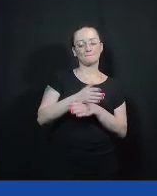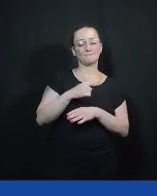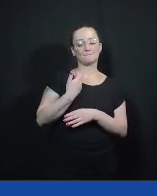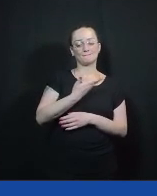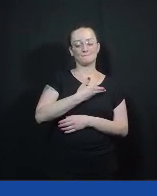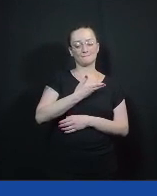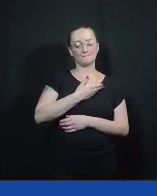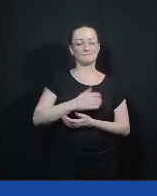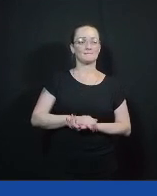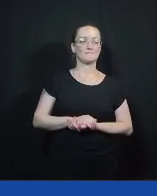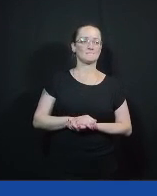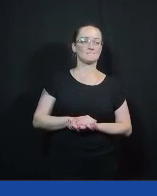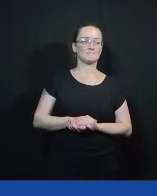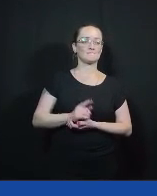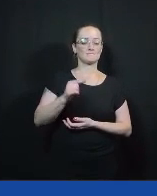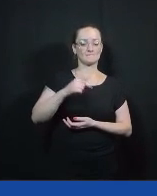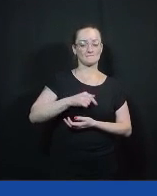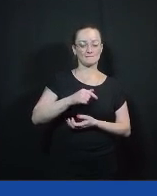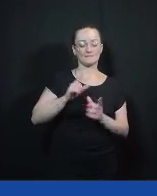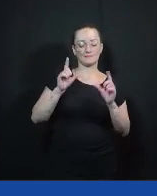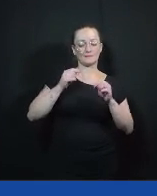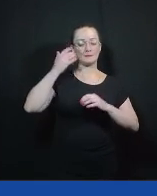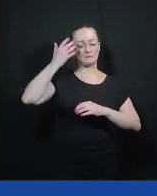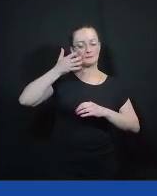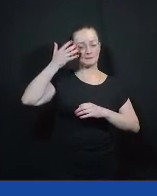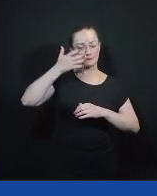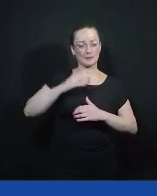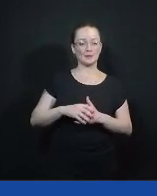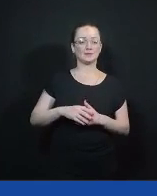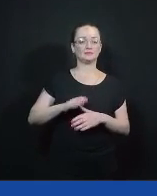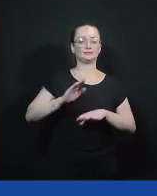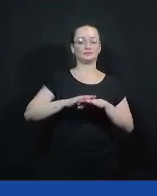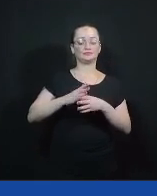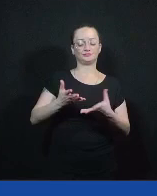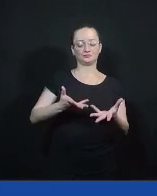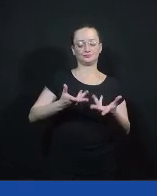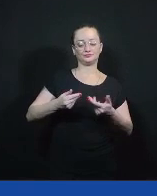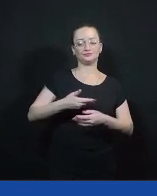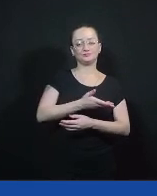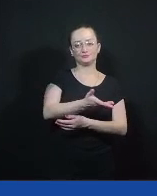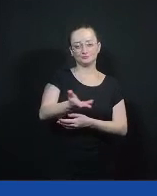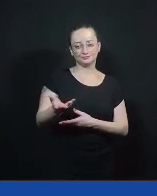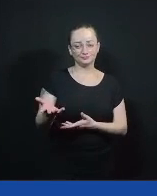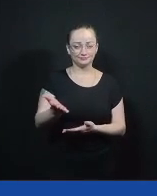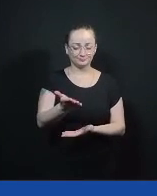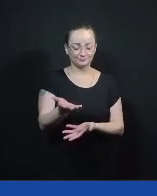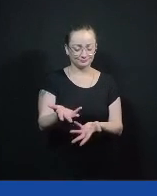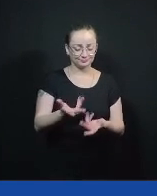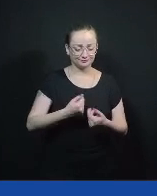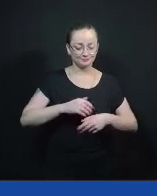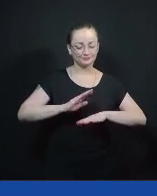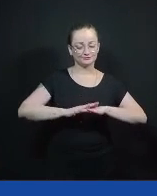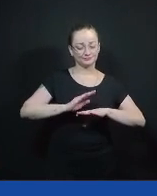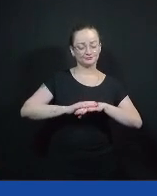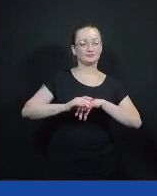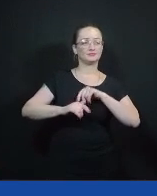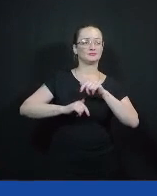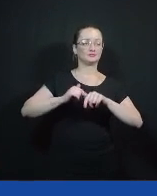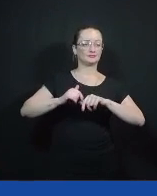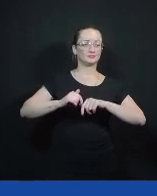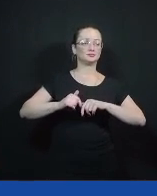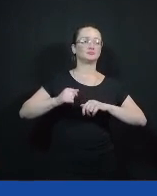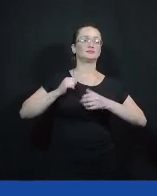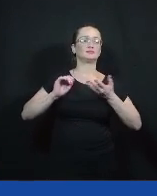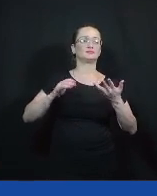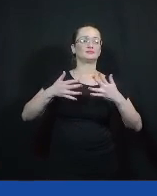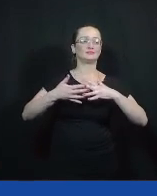meus colegas aqui nessas mini palestras e fazer o convite para que todos vocês exerçam ali a sua